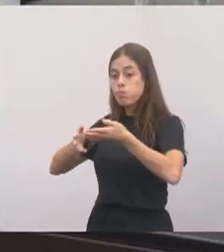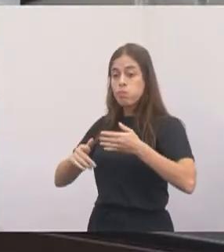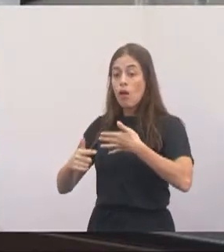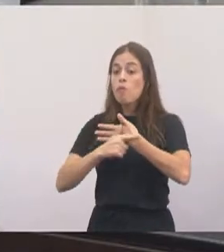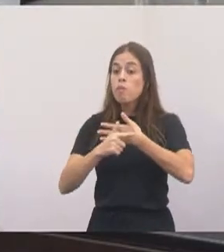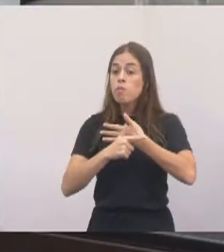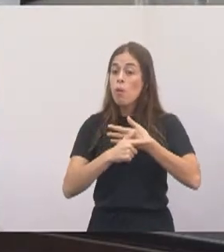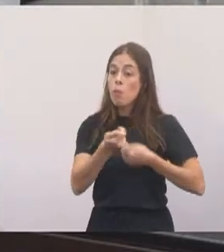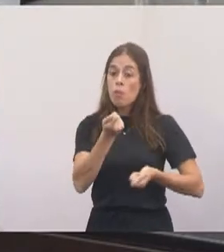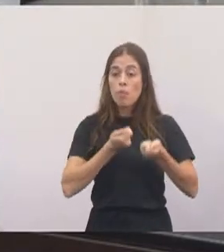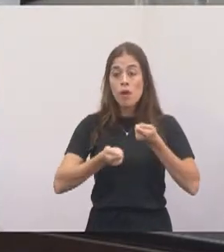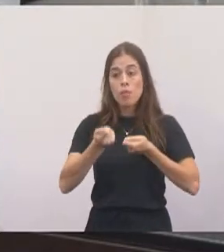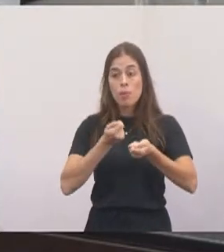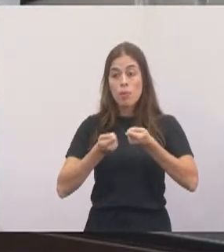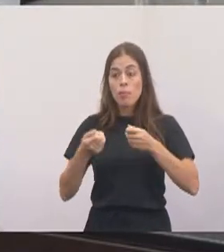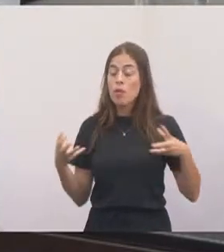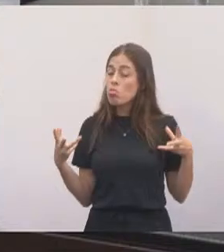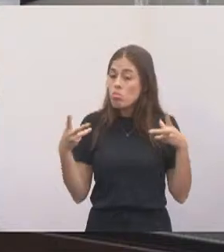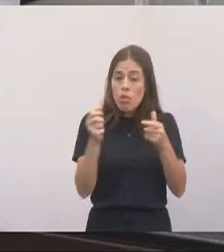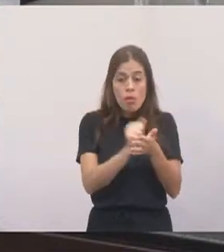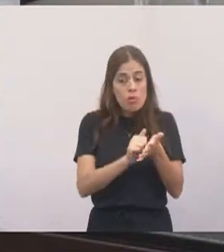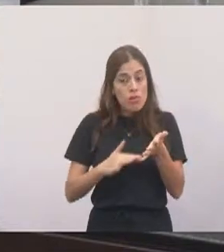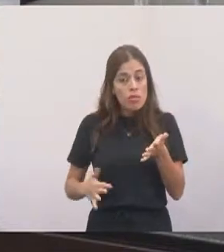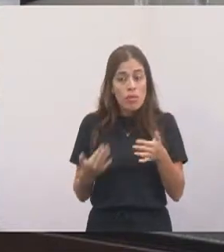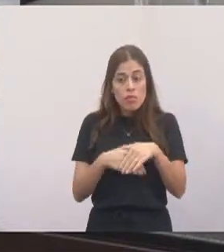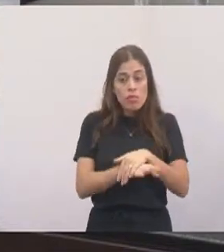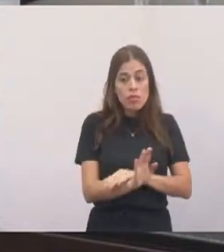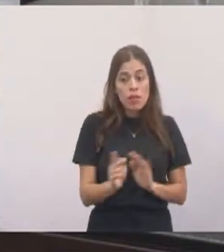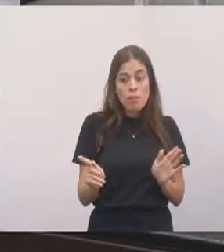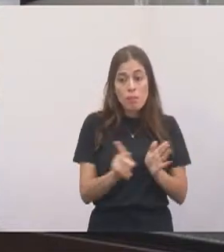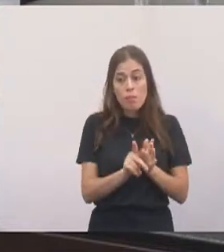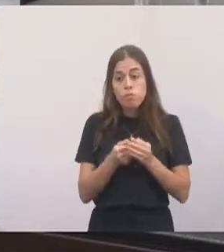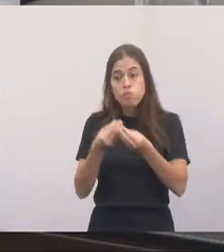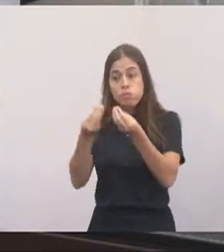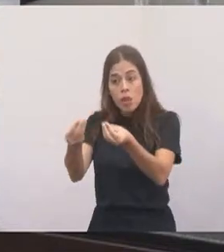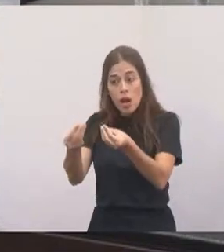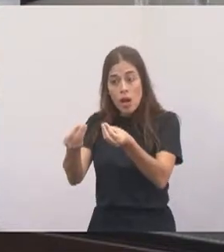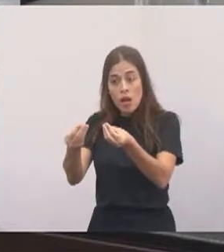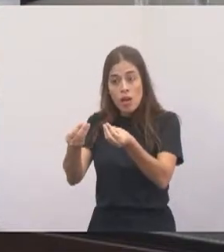funções administrativas de todas as atividades internas, competindo-lhe